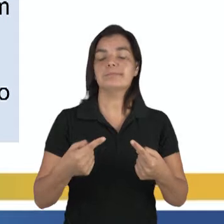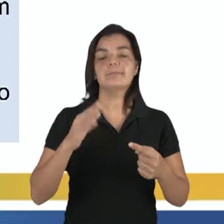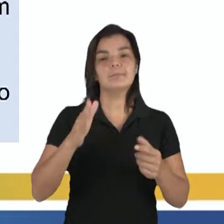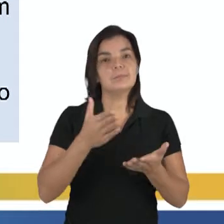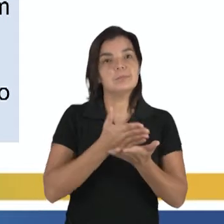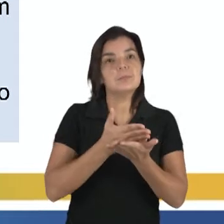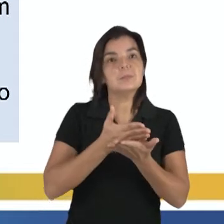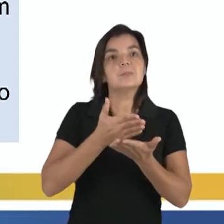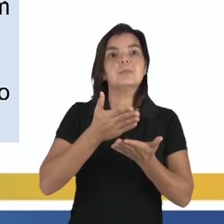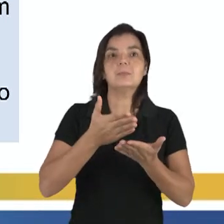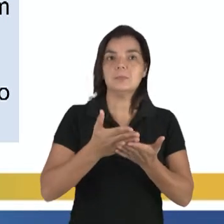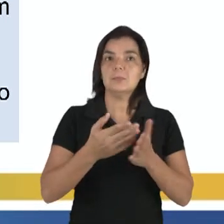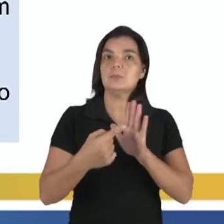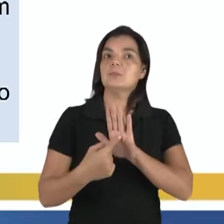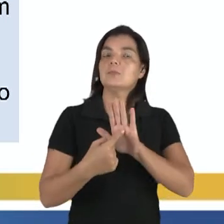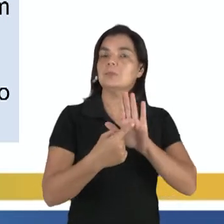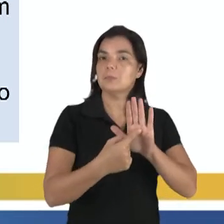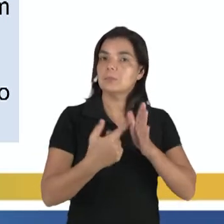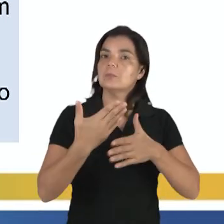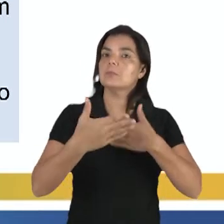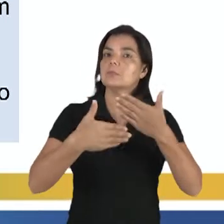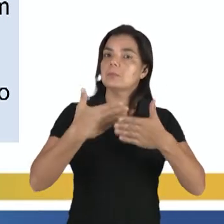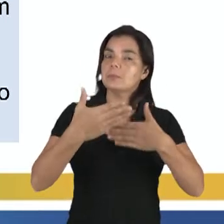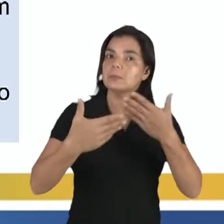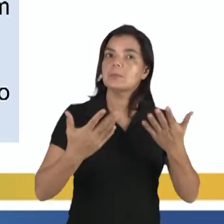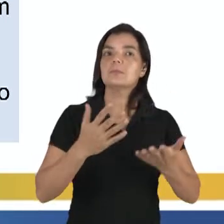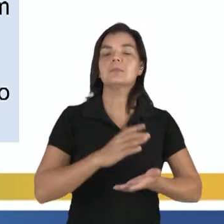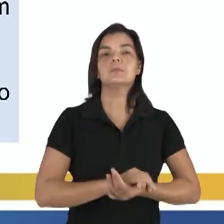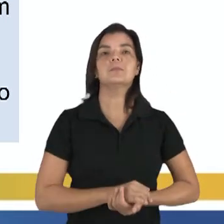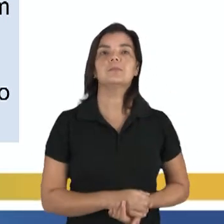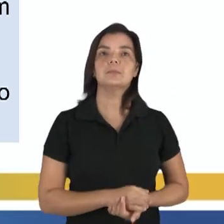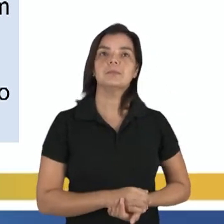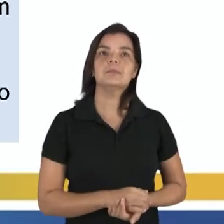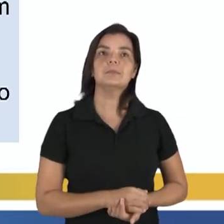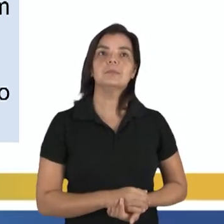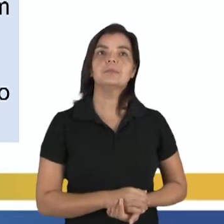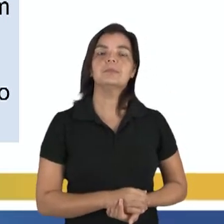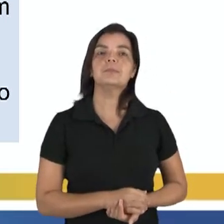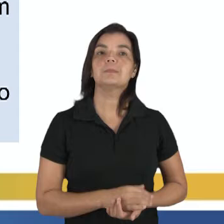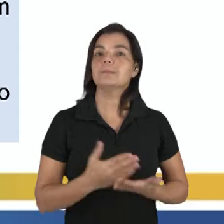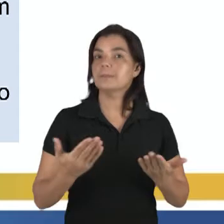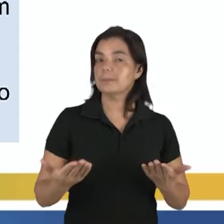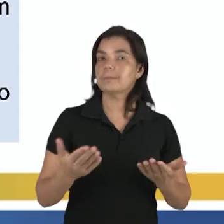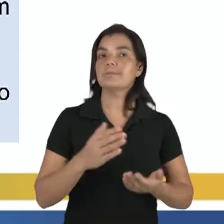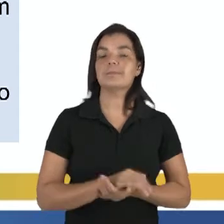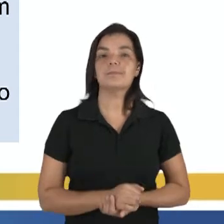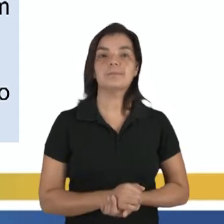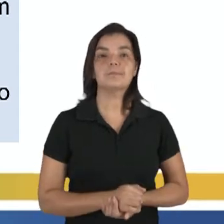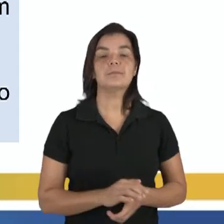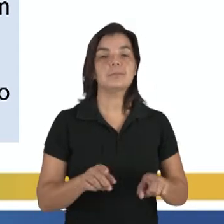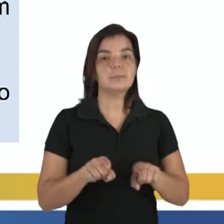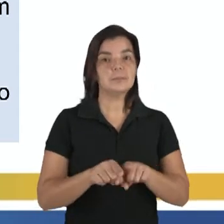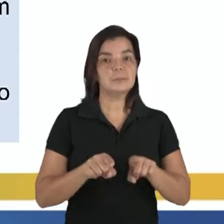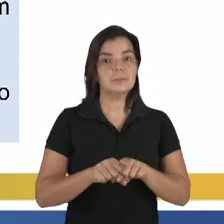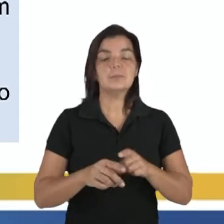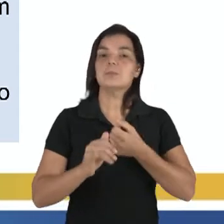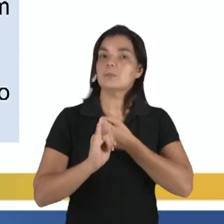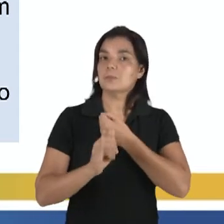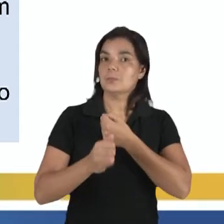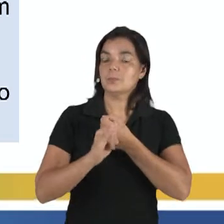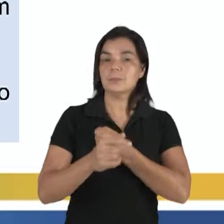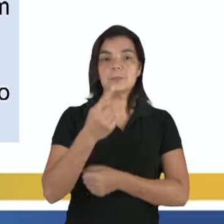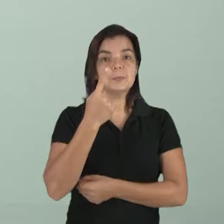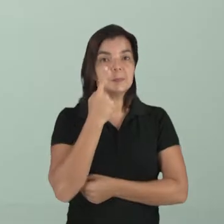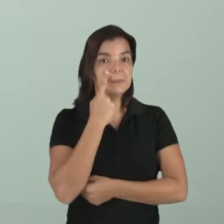Há casos em que já de início se mostra as ações em desenvolvimento. Entretanto, no caso da crônica que